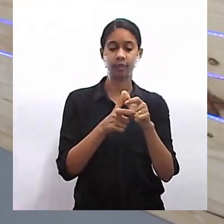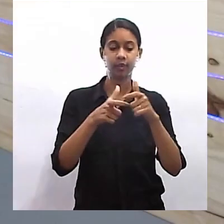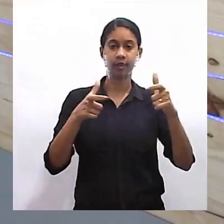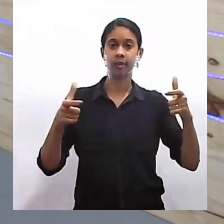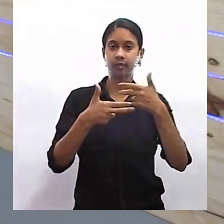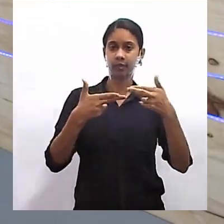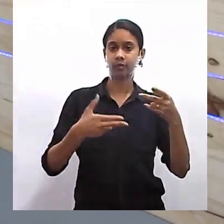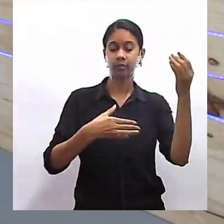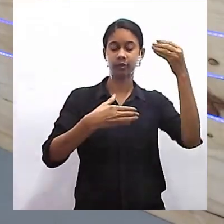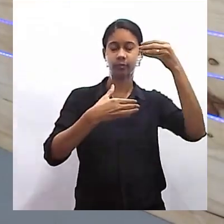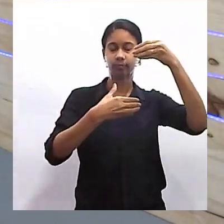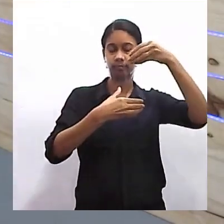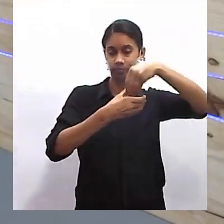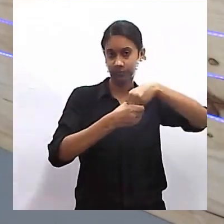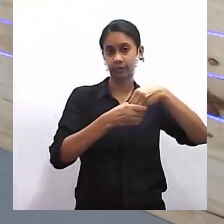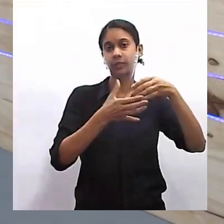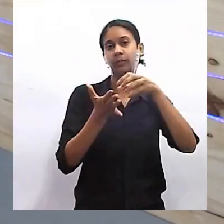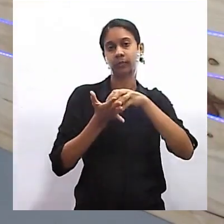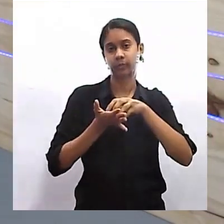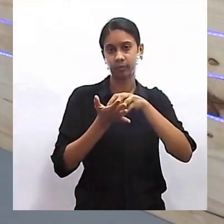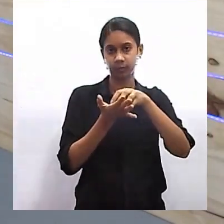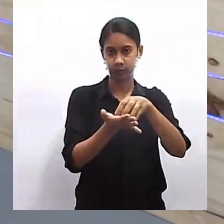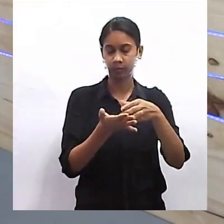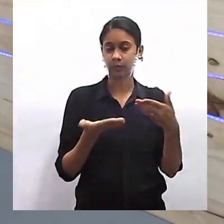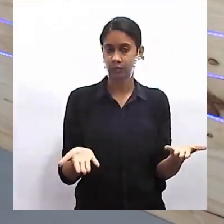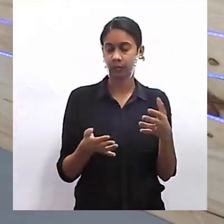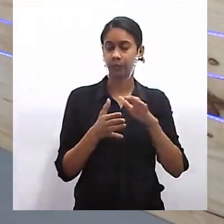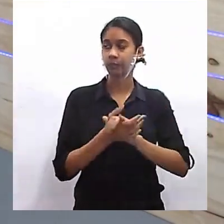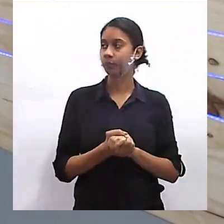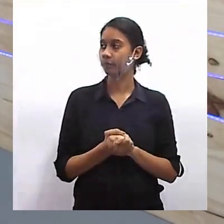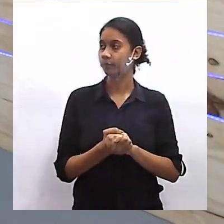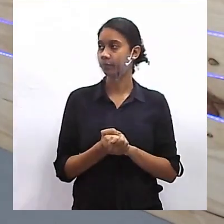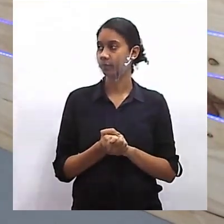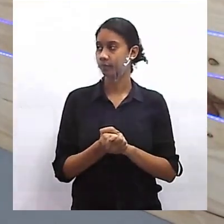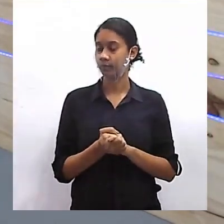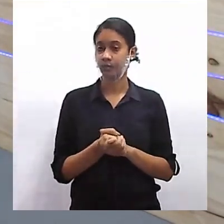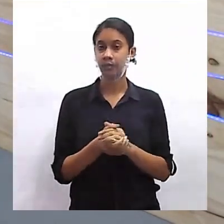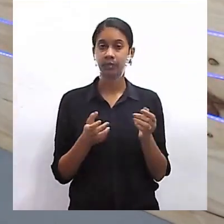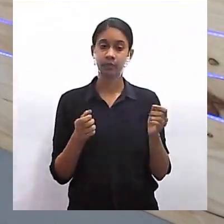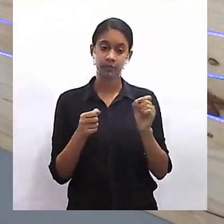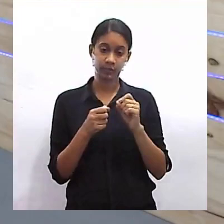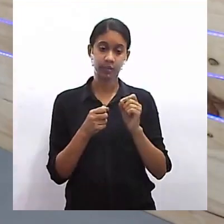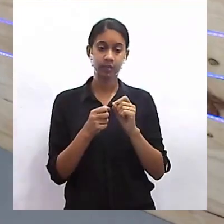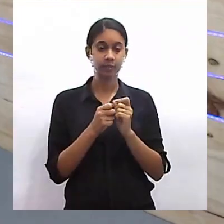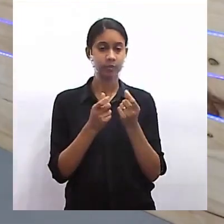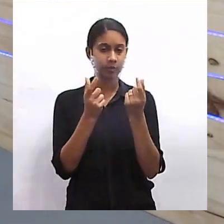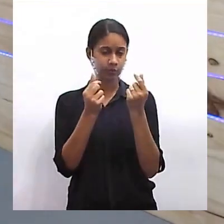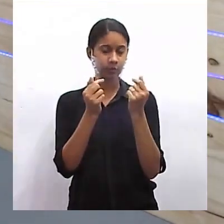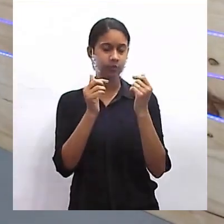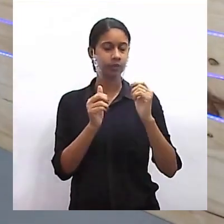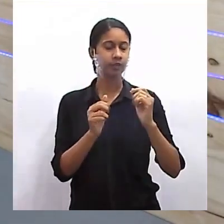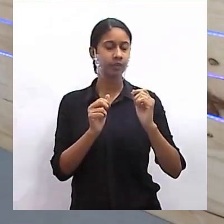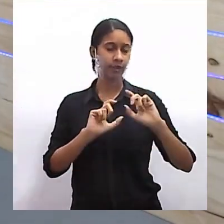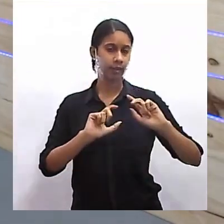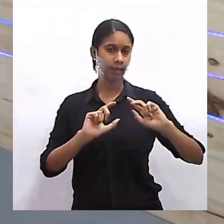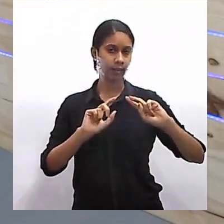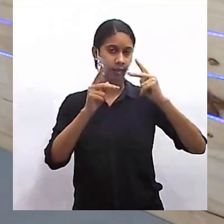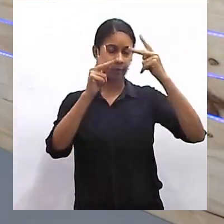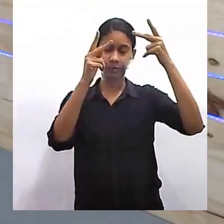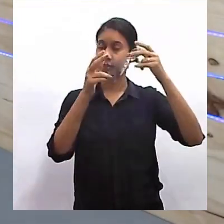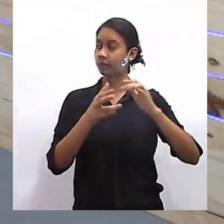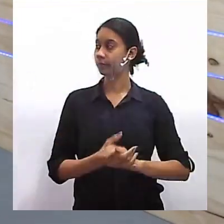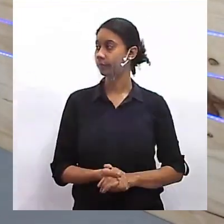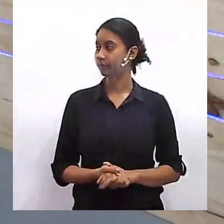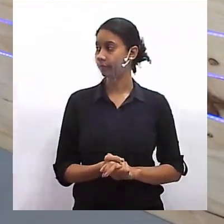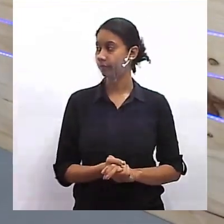material enviado naquele veículo. Qual é tudo disso? Aumentar o faturamento do CD. Professor, tocar um ponto importante aí